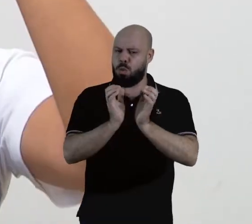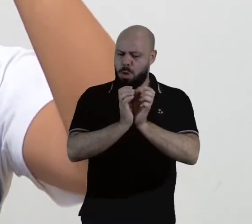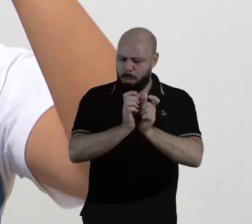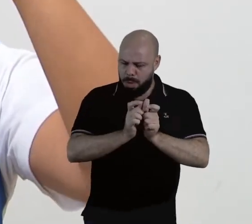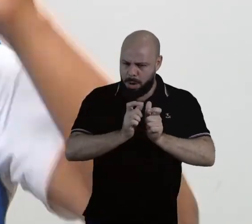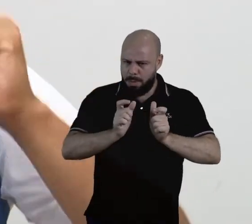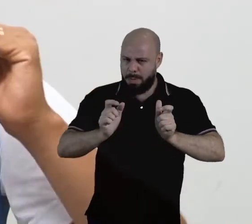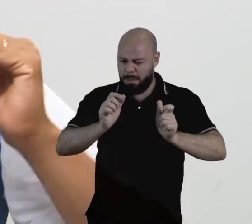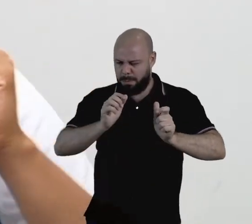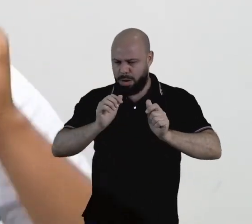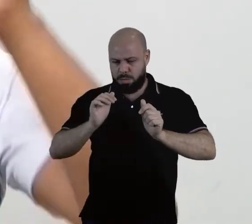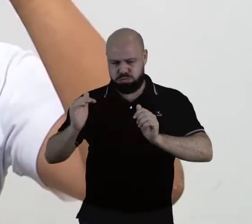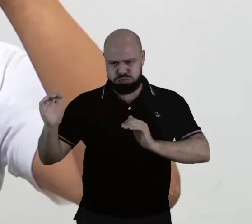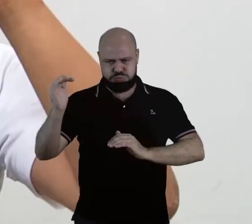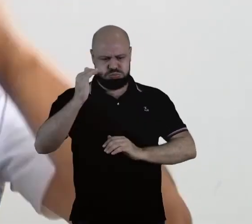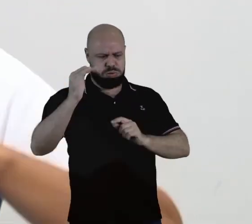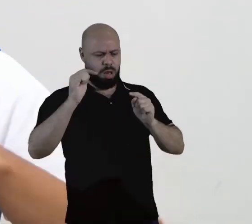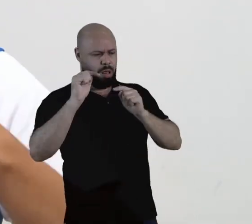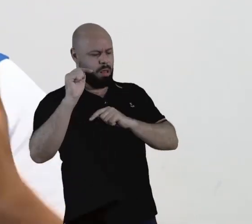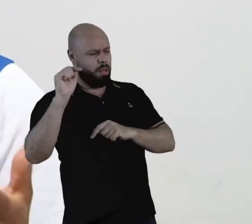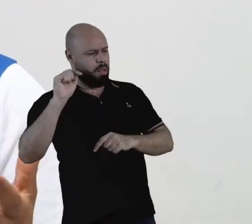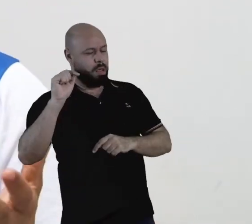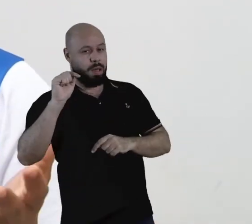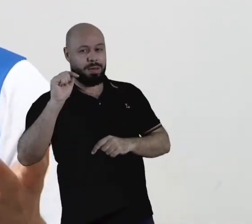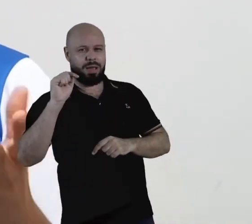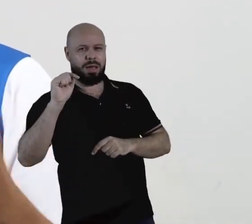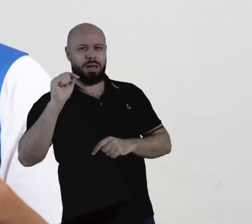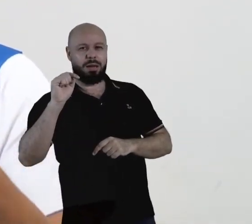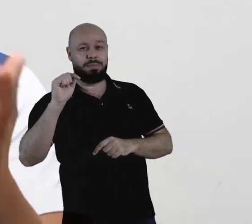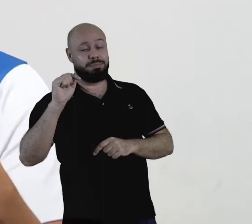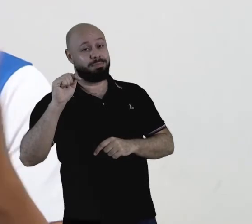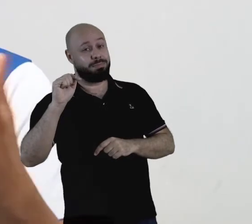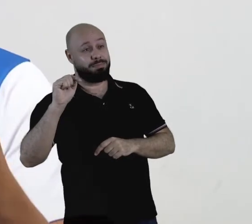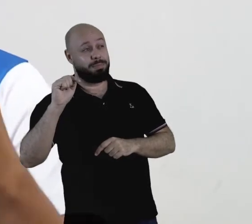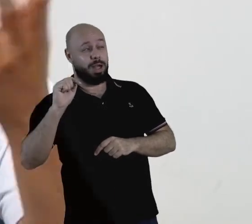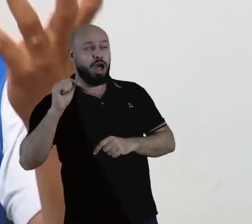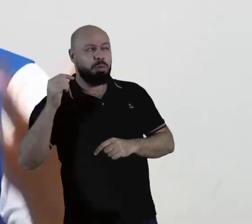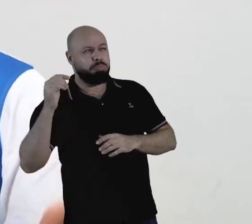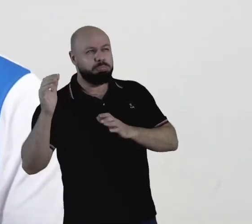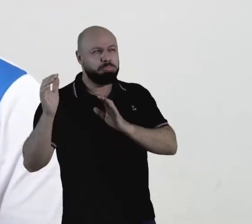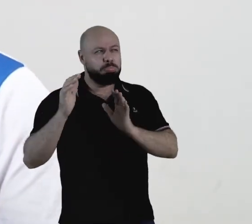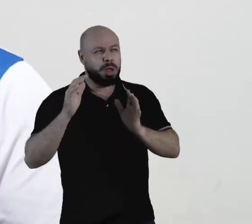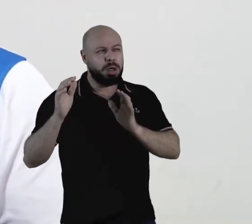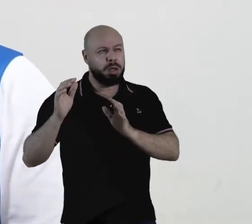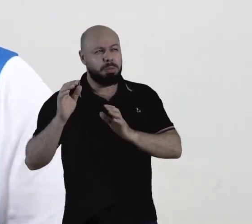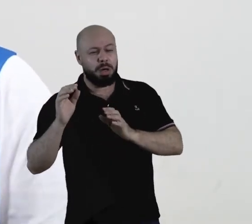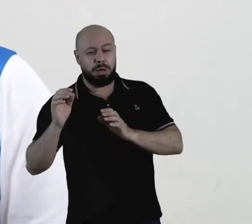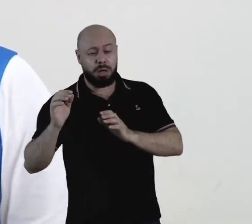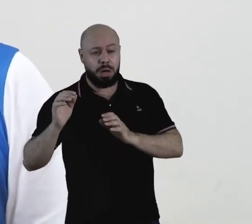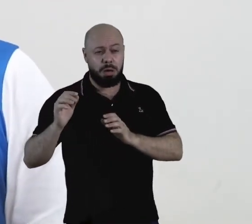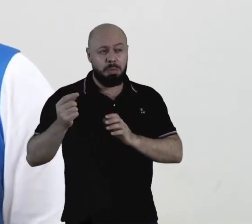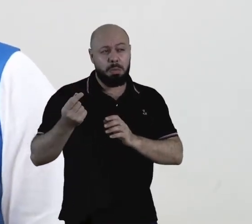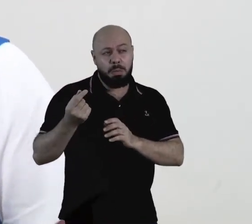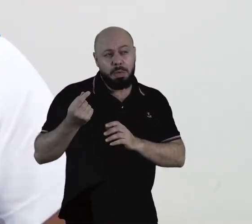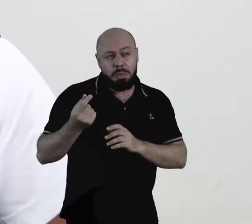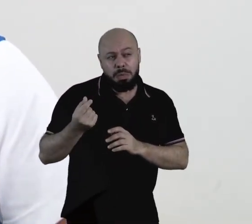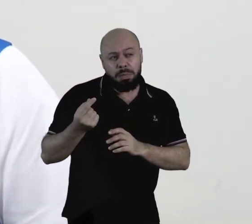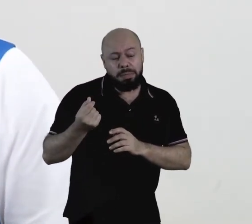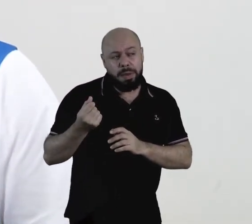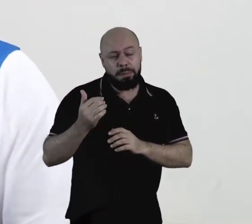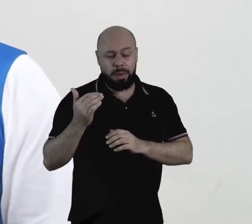alta patente, os comandantes, eram membros da aristocracia, eram pessoas da